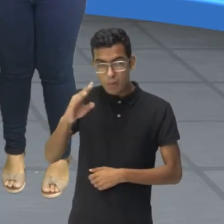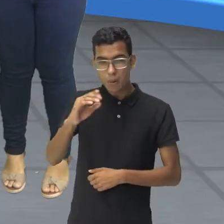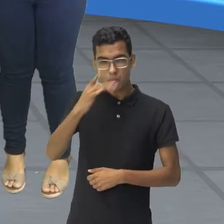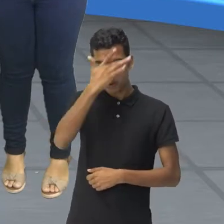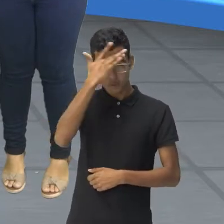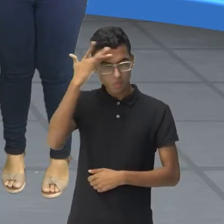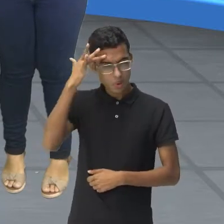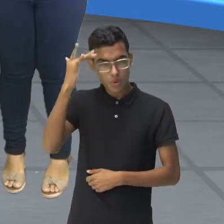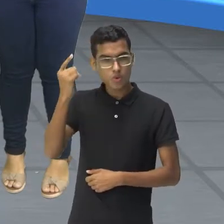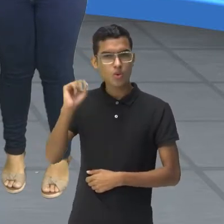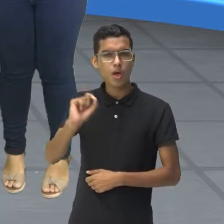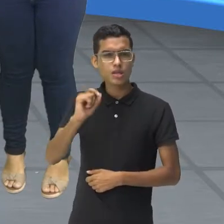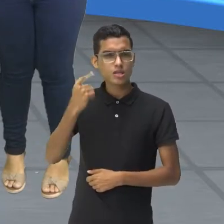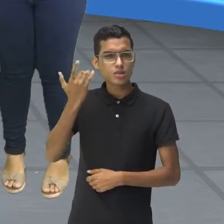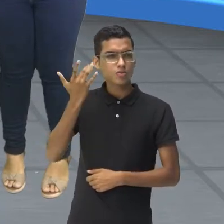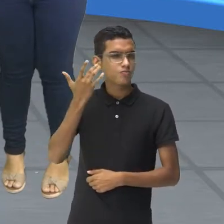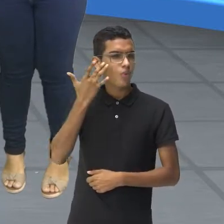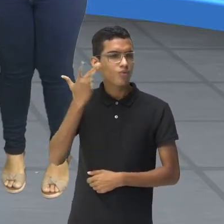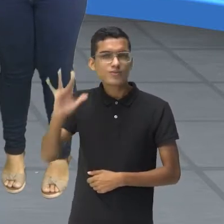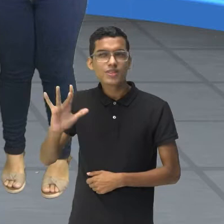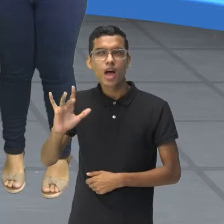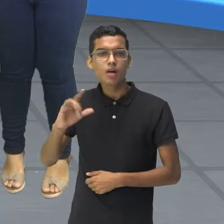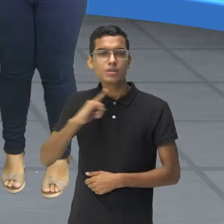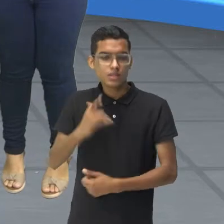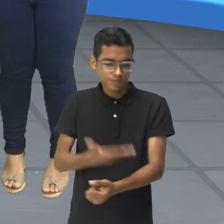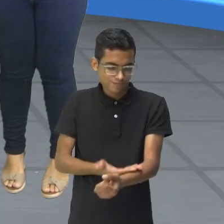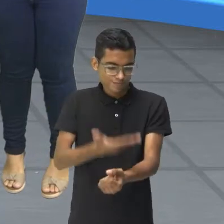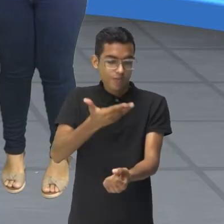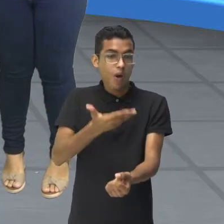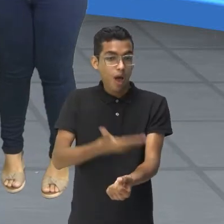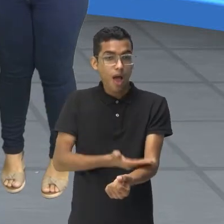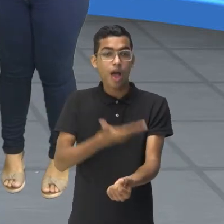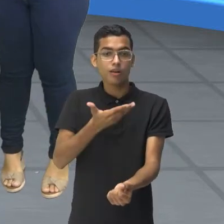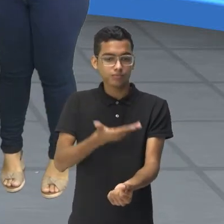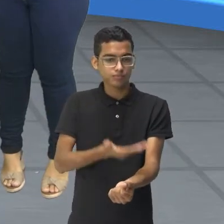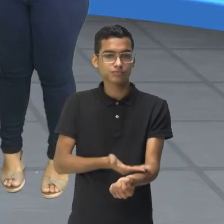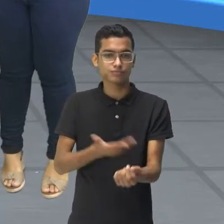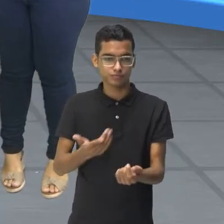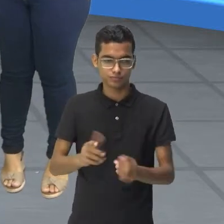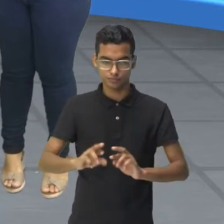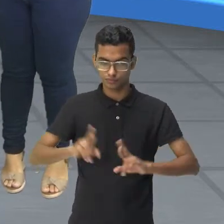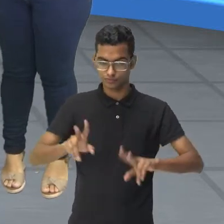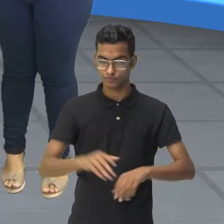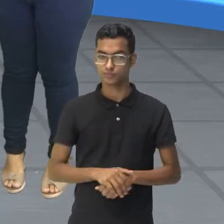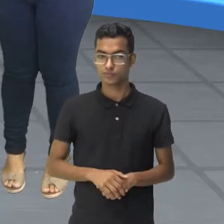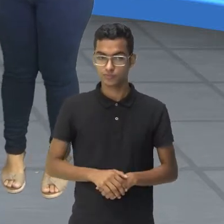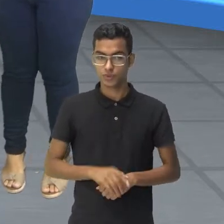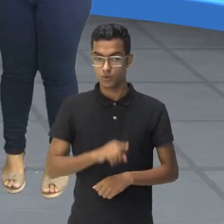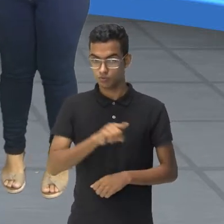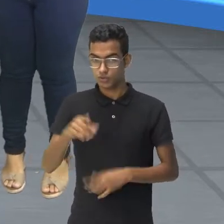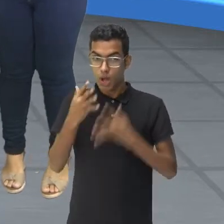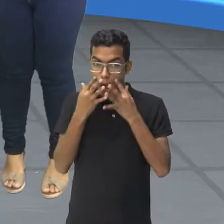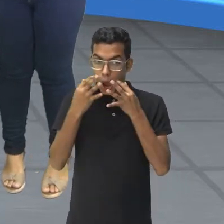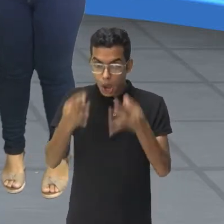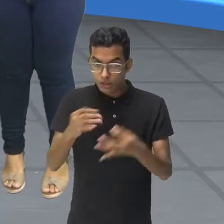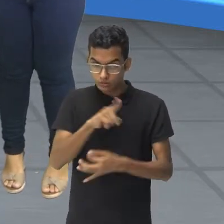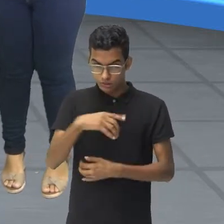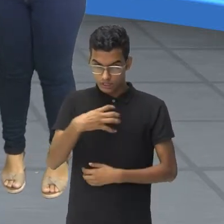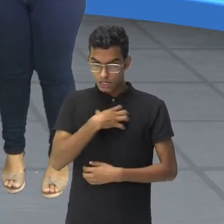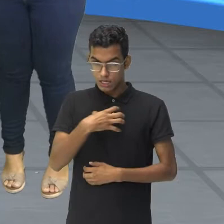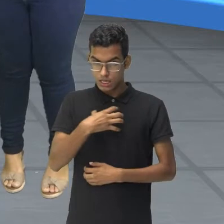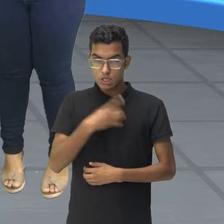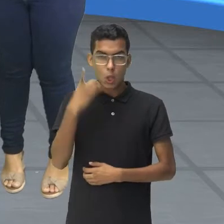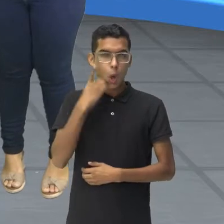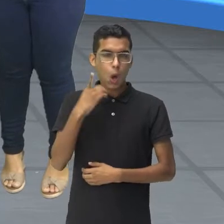tem a pressão arterial alterada, tá bom? Então, de olho, se você está sentindo isso